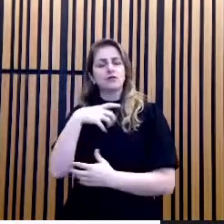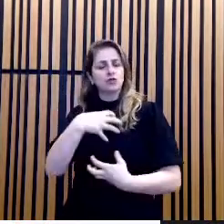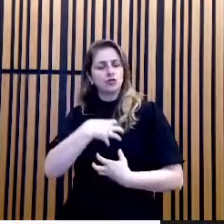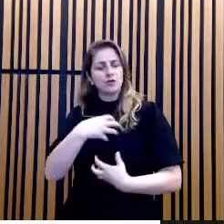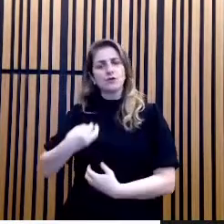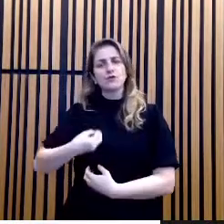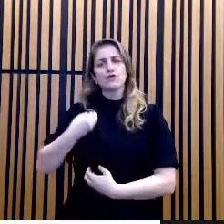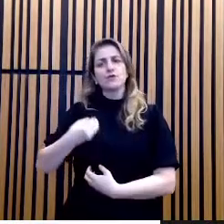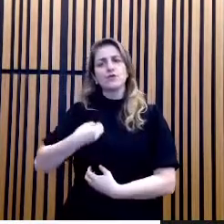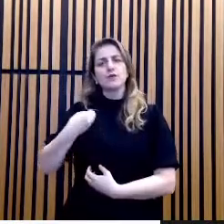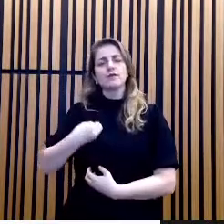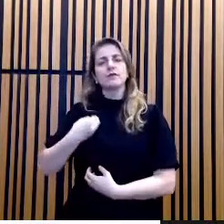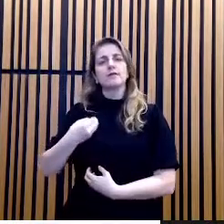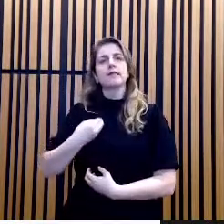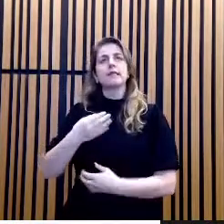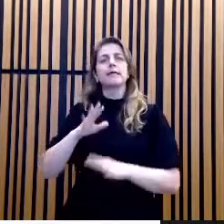vida